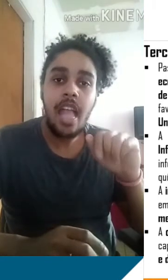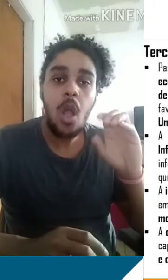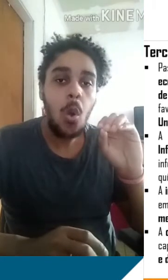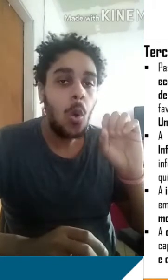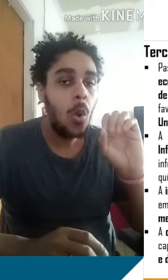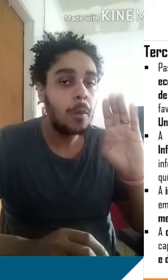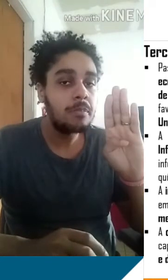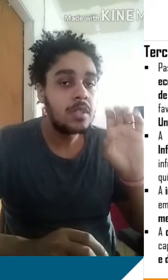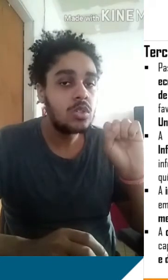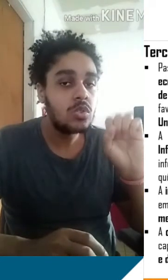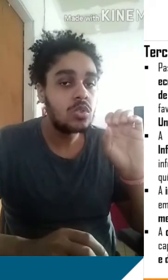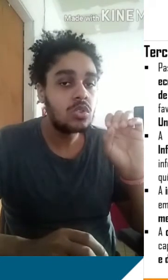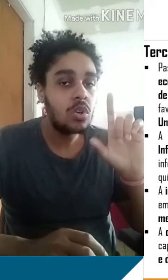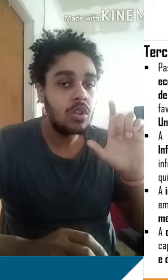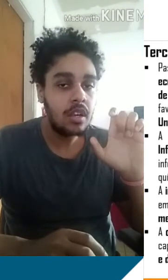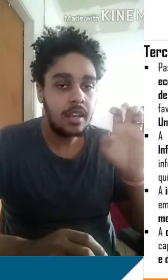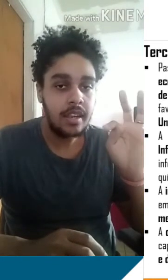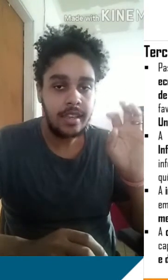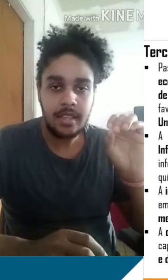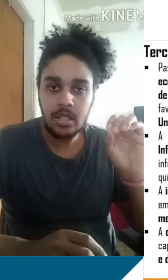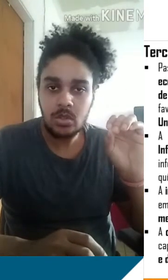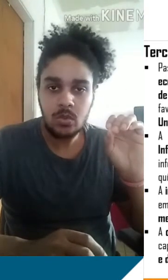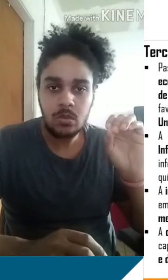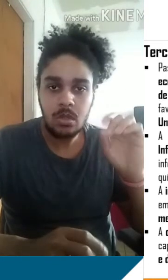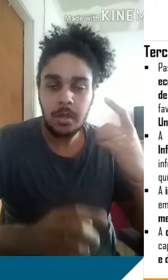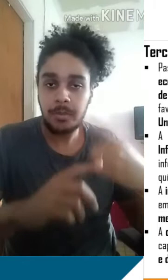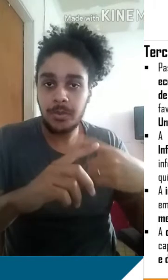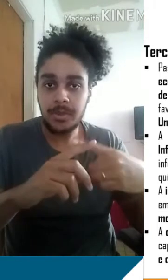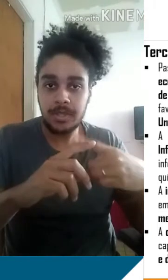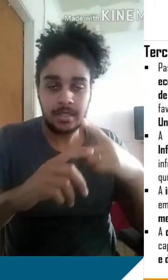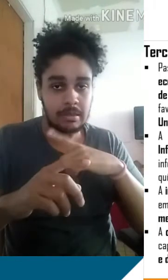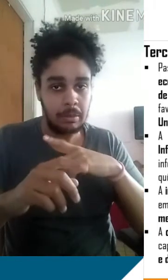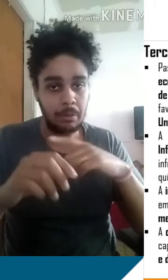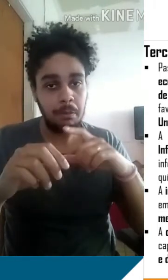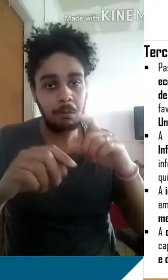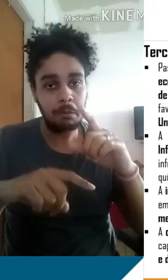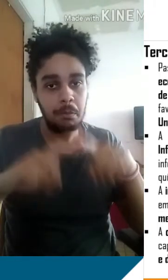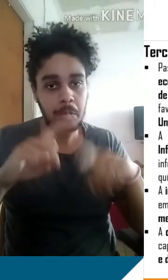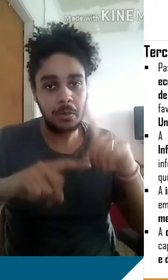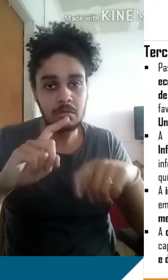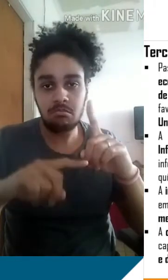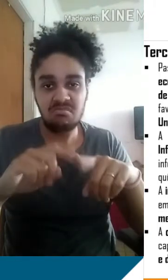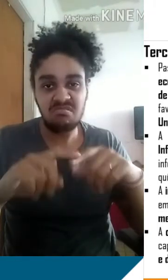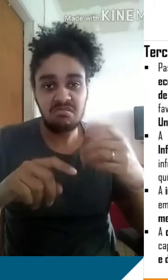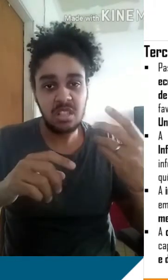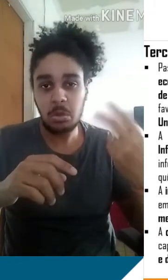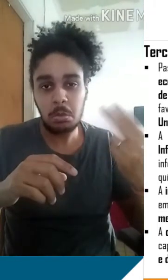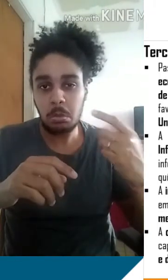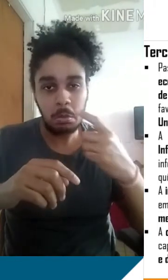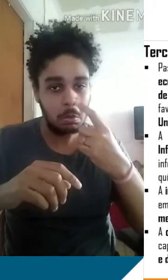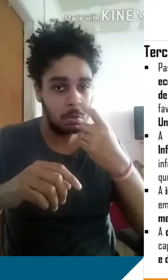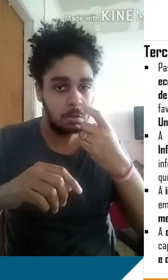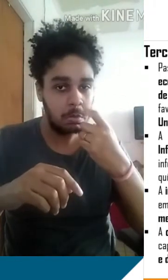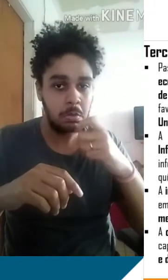uma atualização no celular, que ele impede que você consiga, ele toma muito espaço do seu sistema, impede com que você consiga baixar